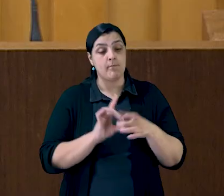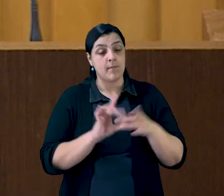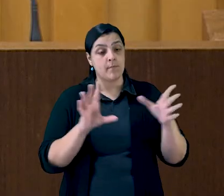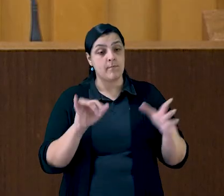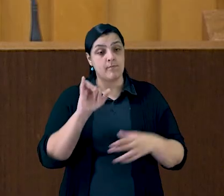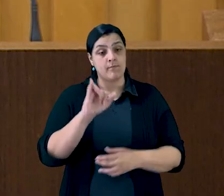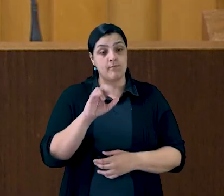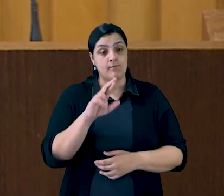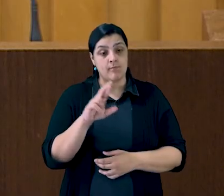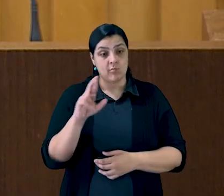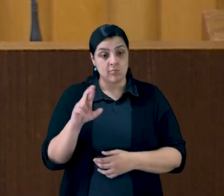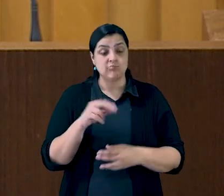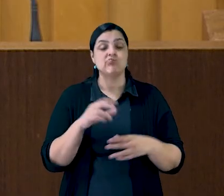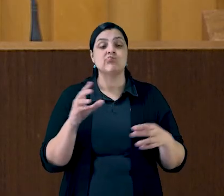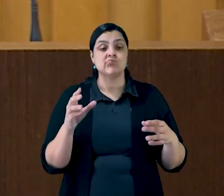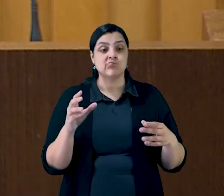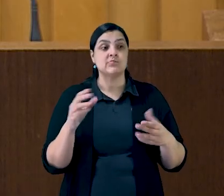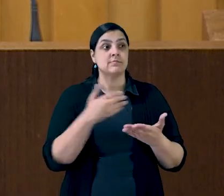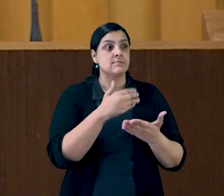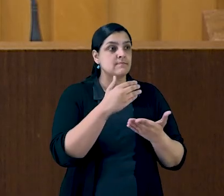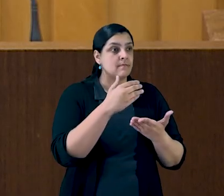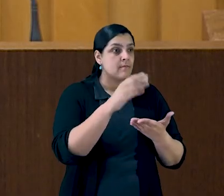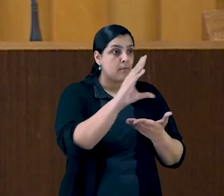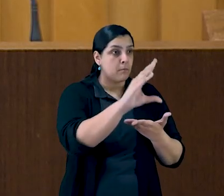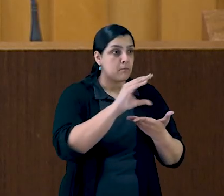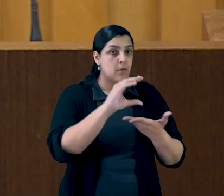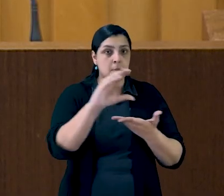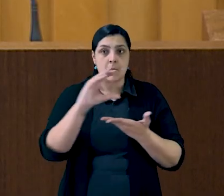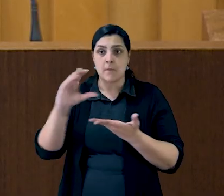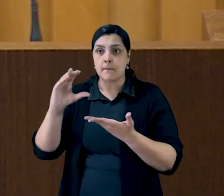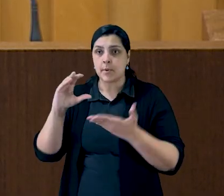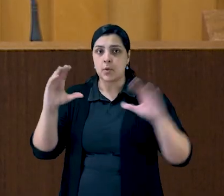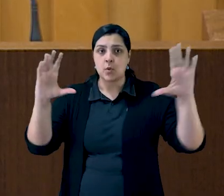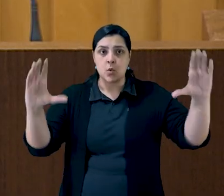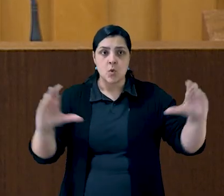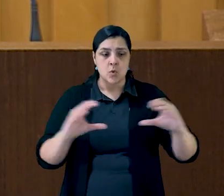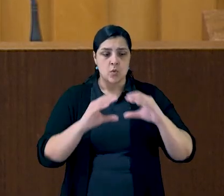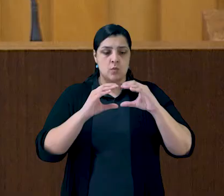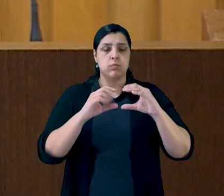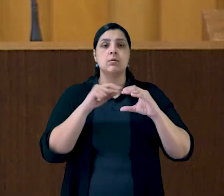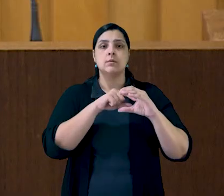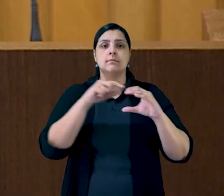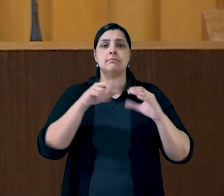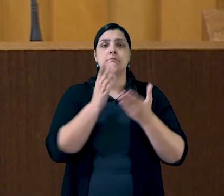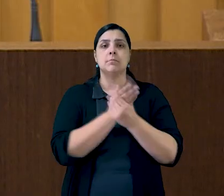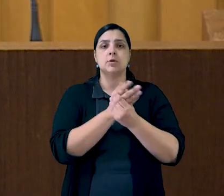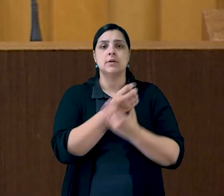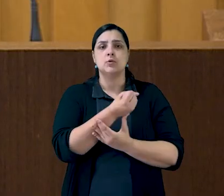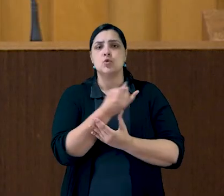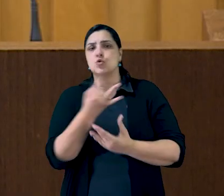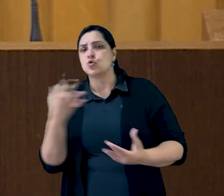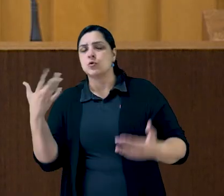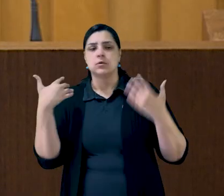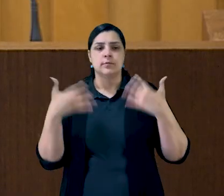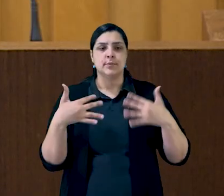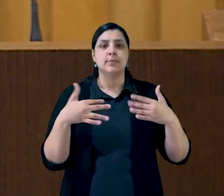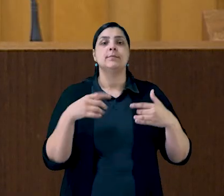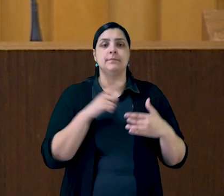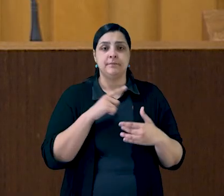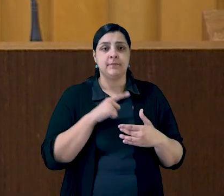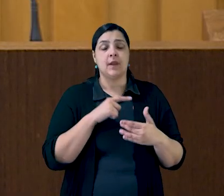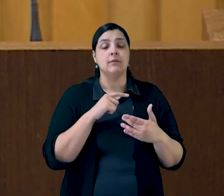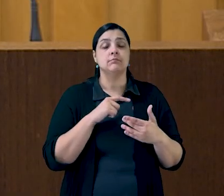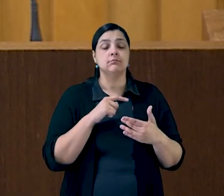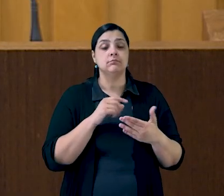permite que o tribunal angarie subsídios que vão fortalecer a construção do precedente de maneira coletiva, já que ele